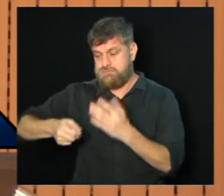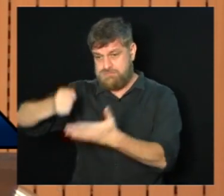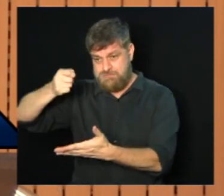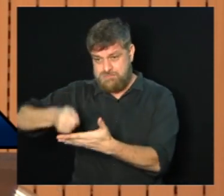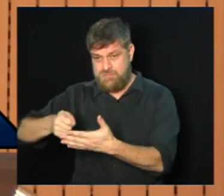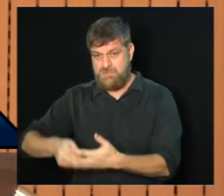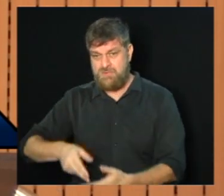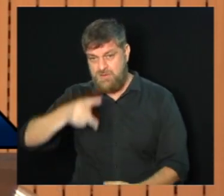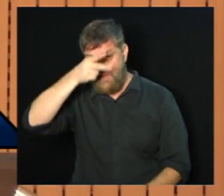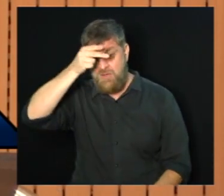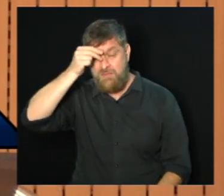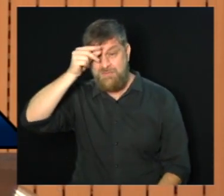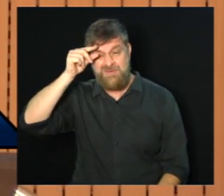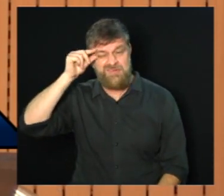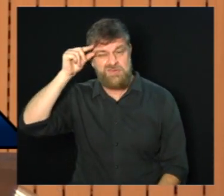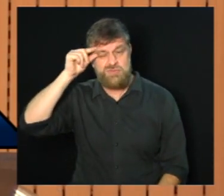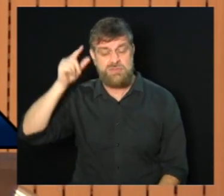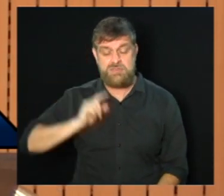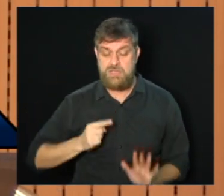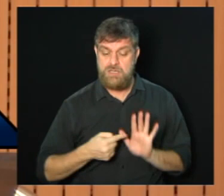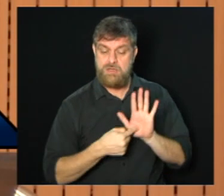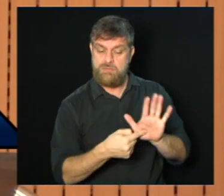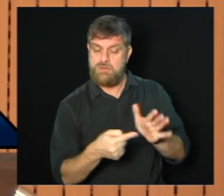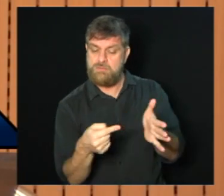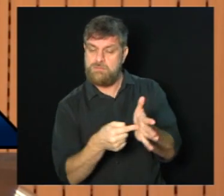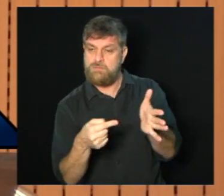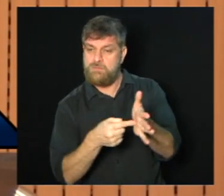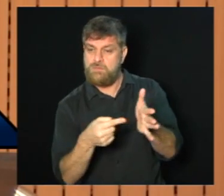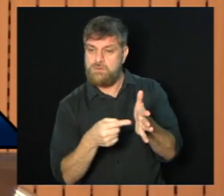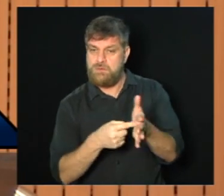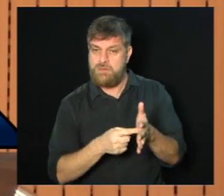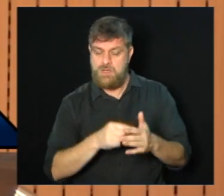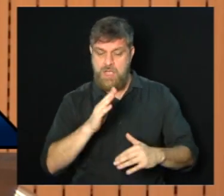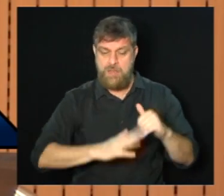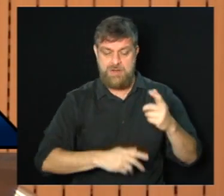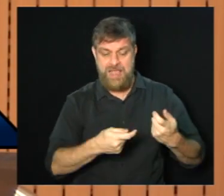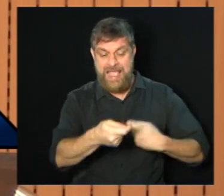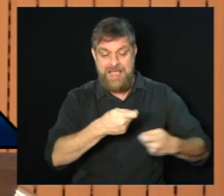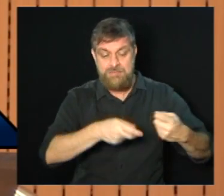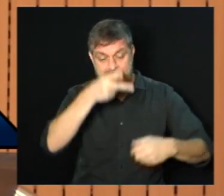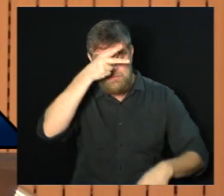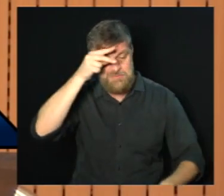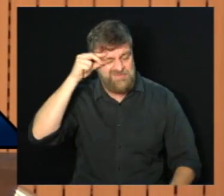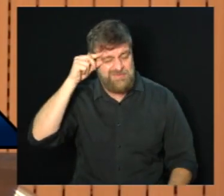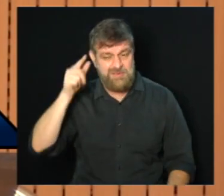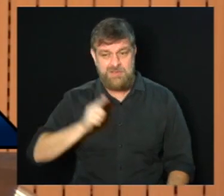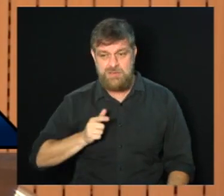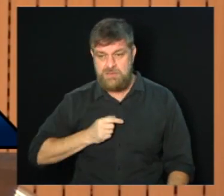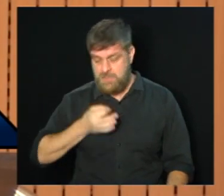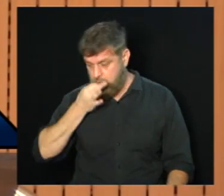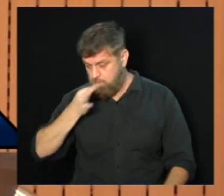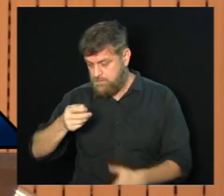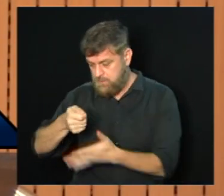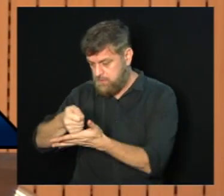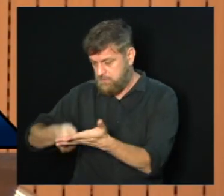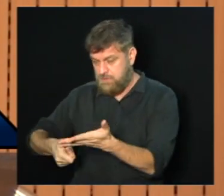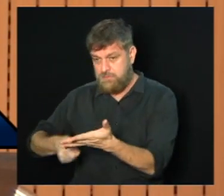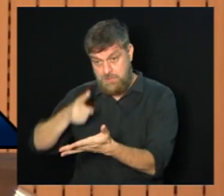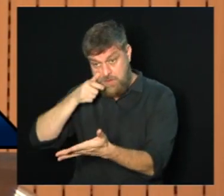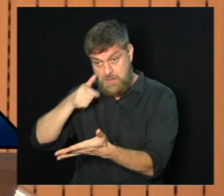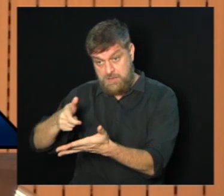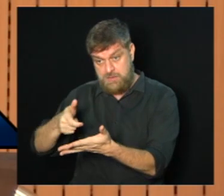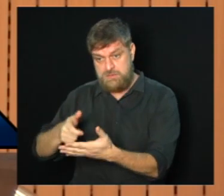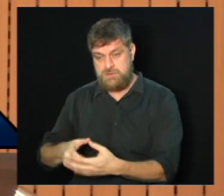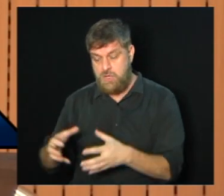Existe apontamento de que o governo Jonas, ao mesmo tempo, existe um parecer muito interessante do Tribunal